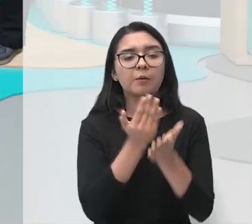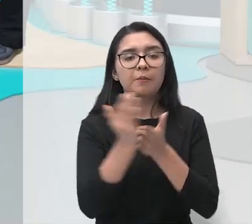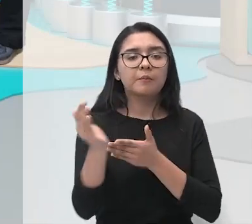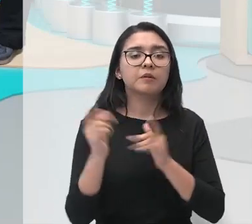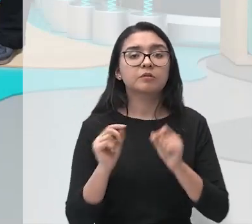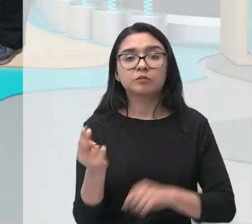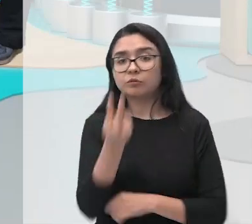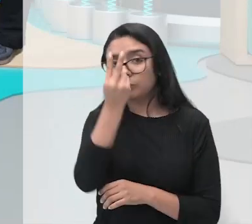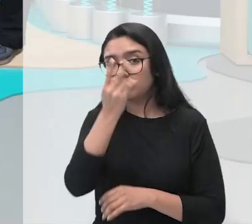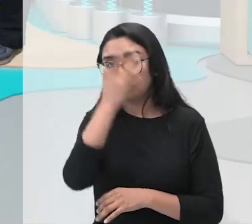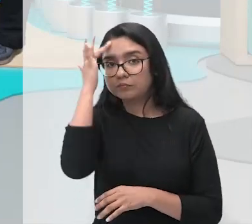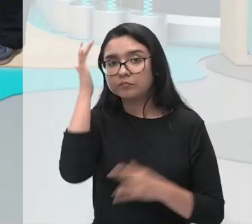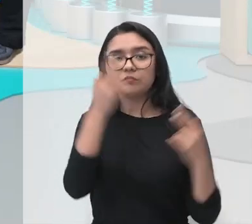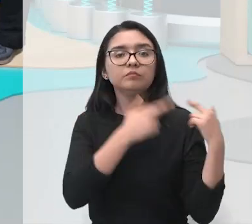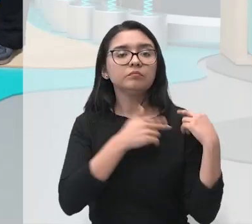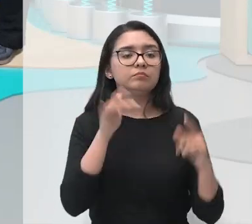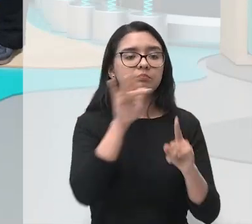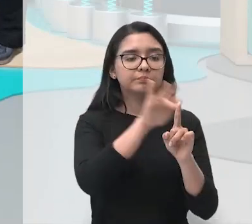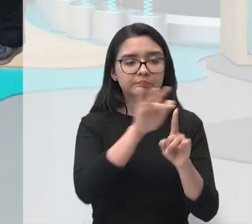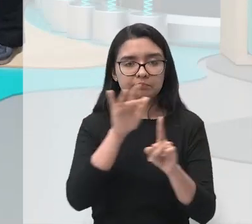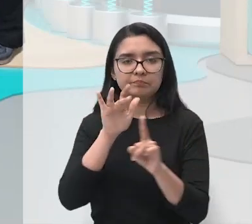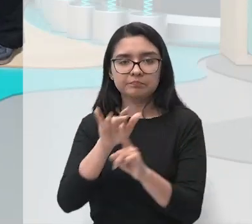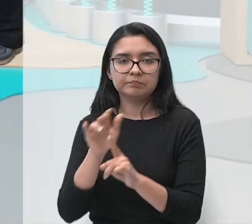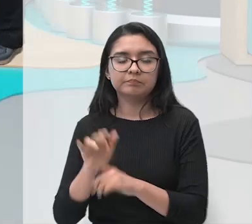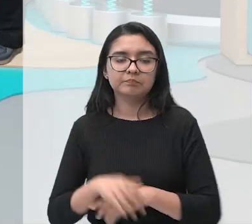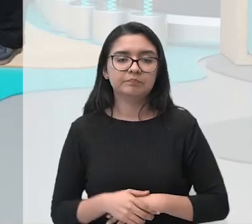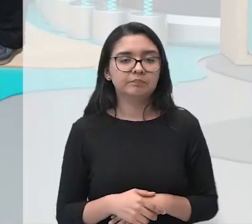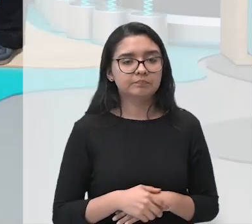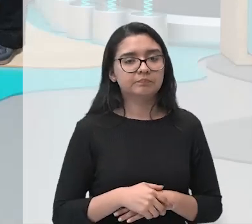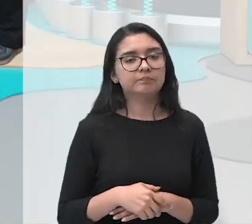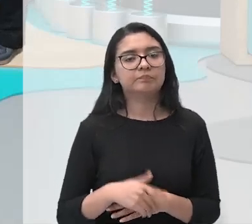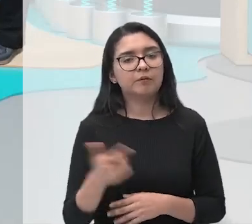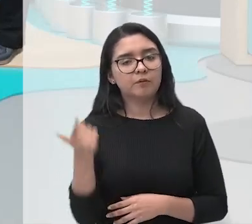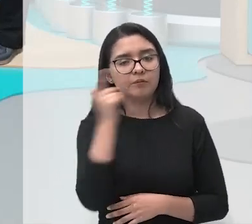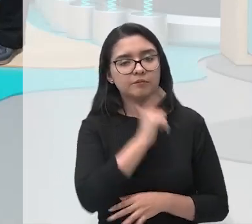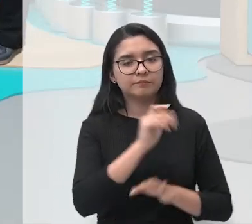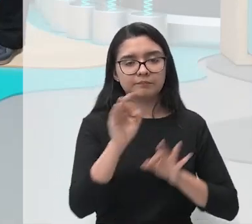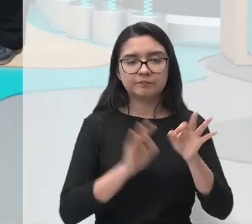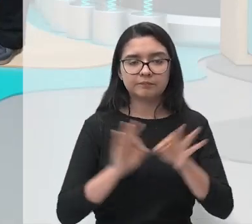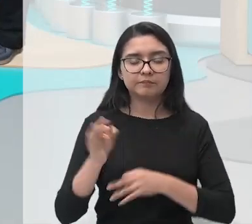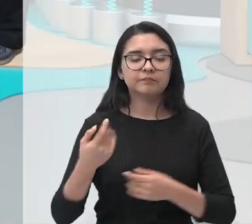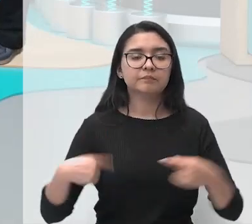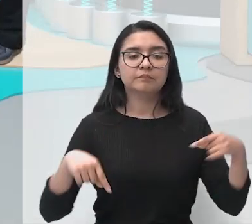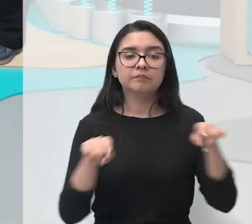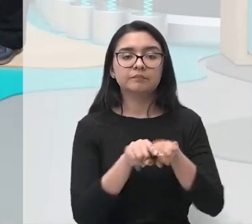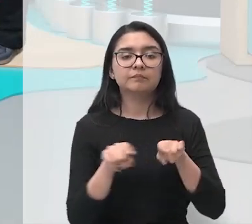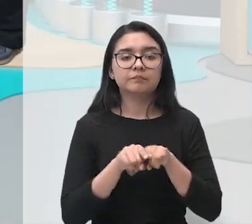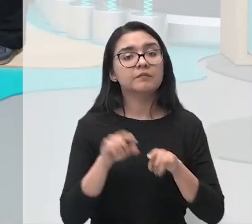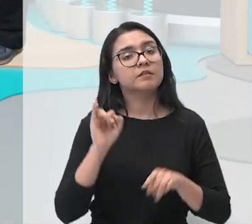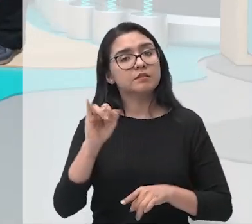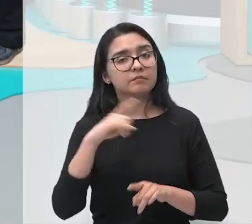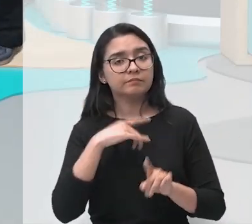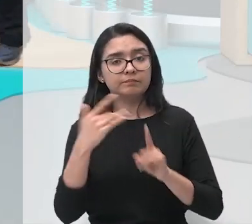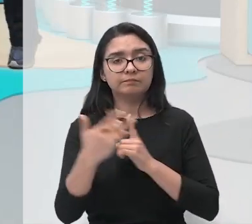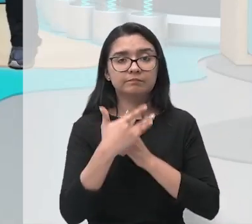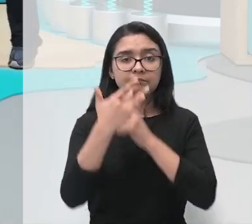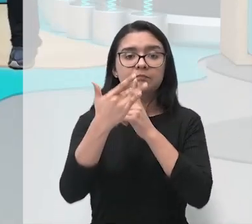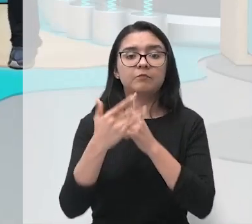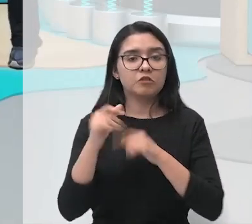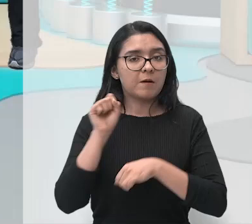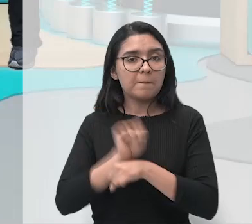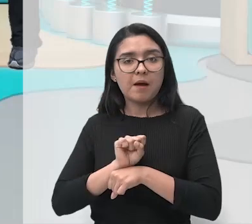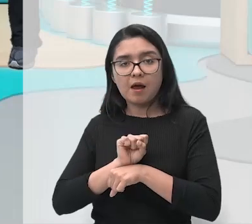começam 2 pegadores, tá? Que é justamente para ocupar bem o espaço. Quando você for tocado, você